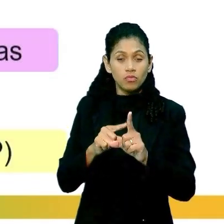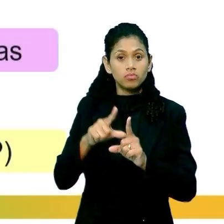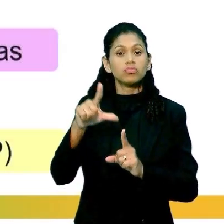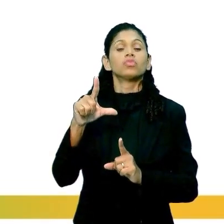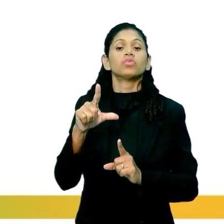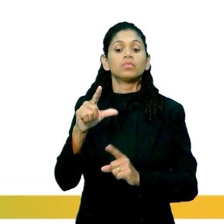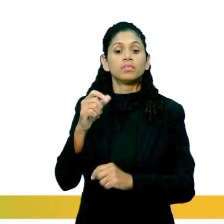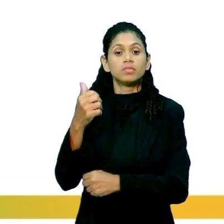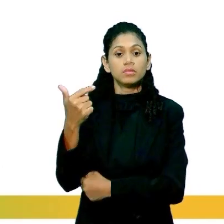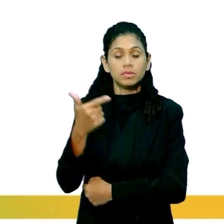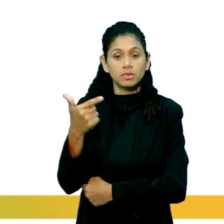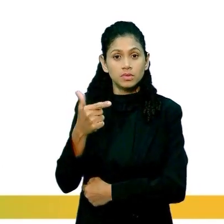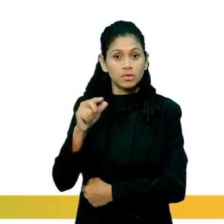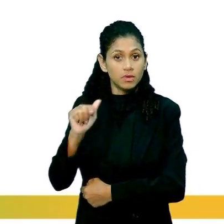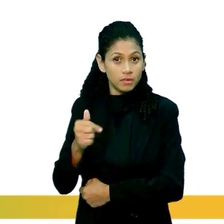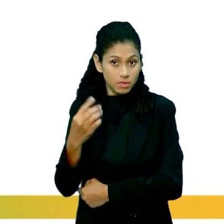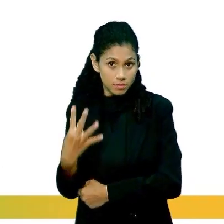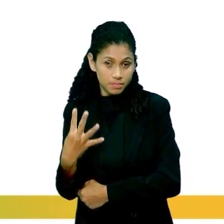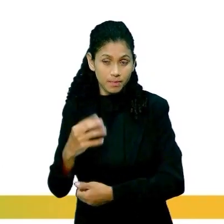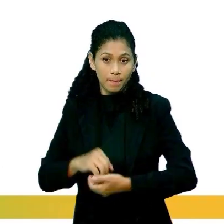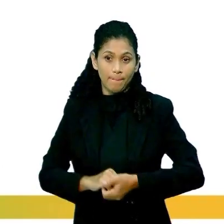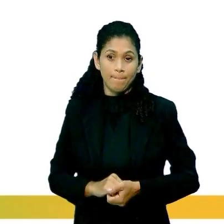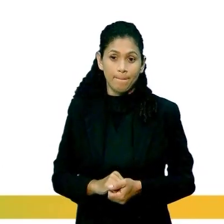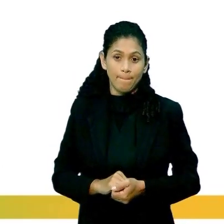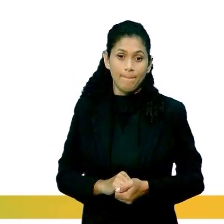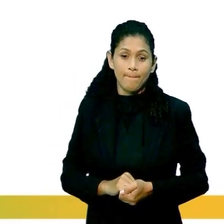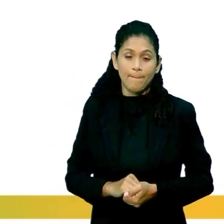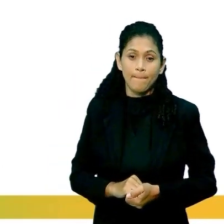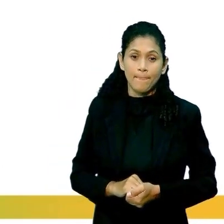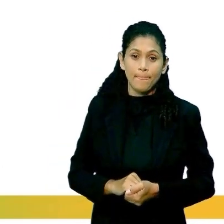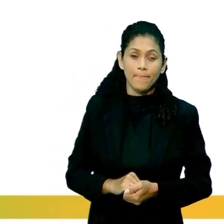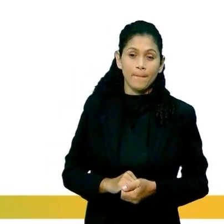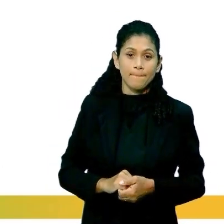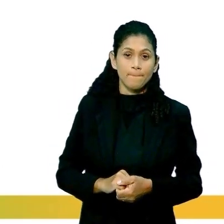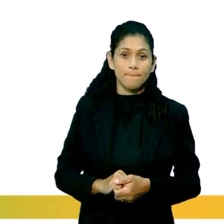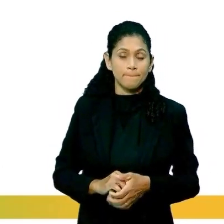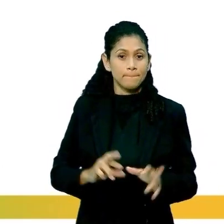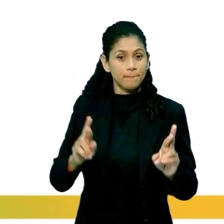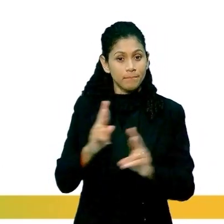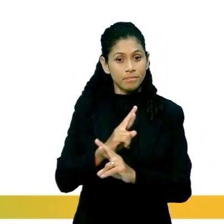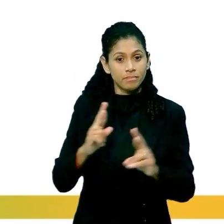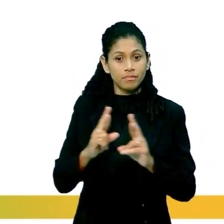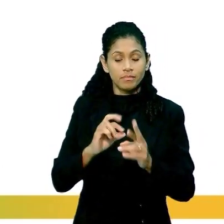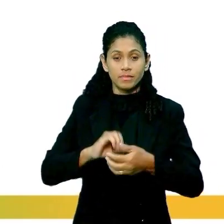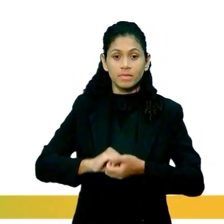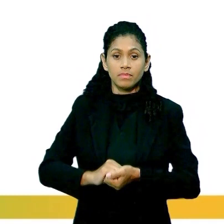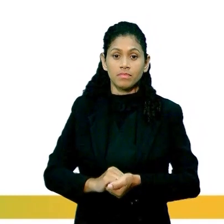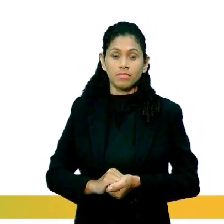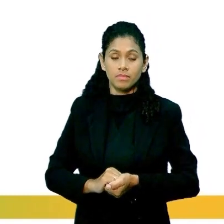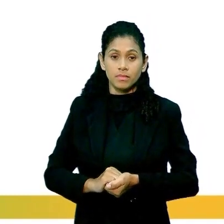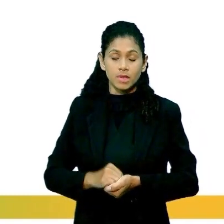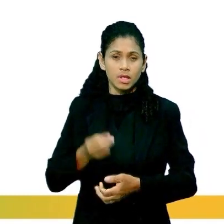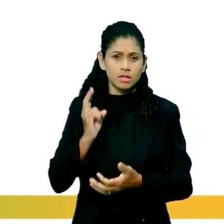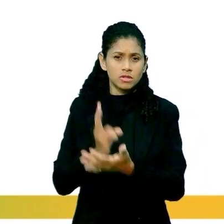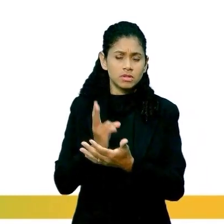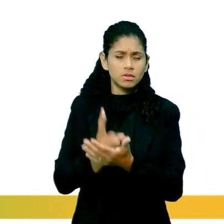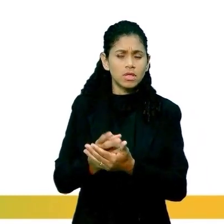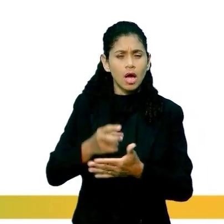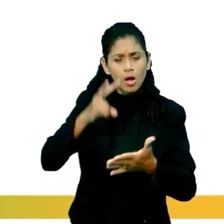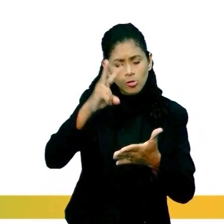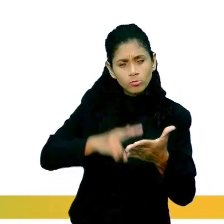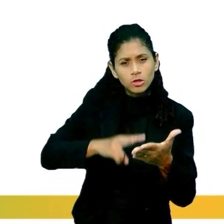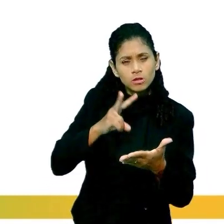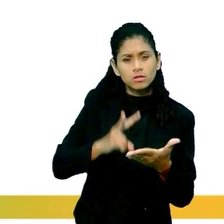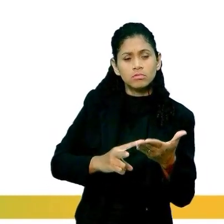seguir. Nesse cálculo estequiométrico, essas relações elas têm a seguinte maneira e sempre é uma leitura. Olha só, eu